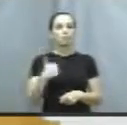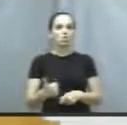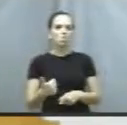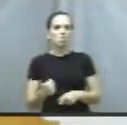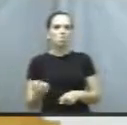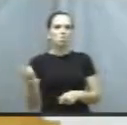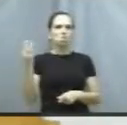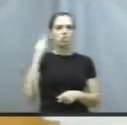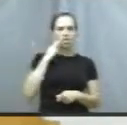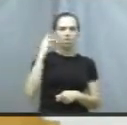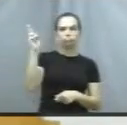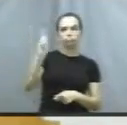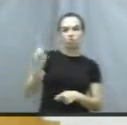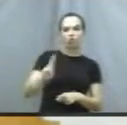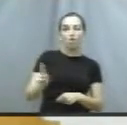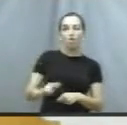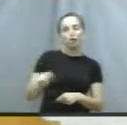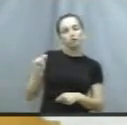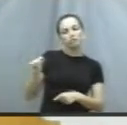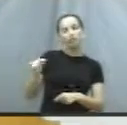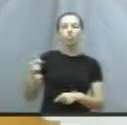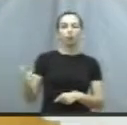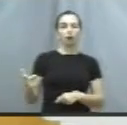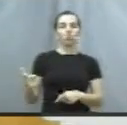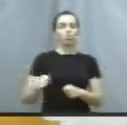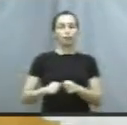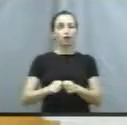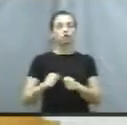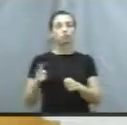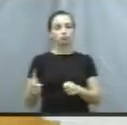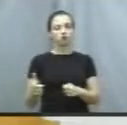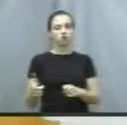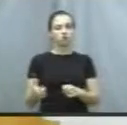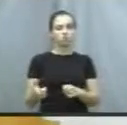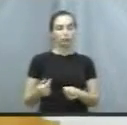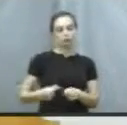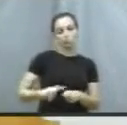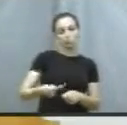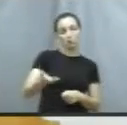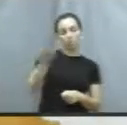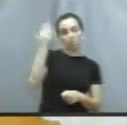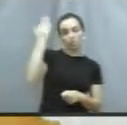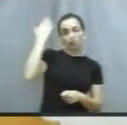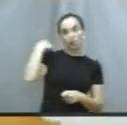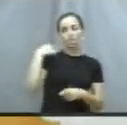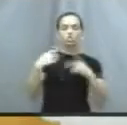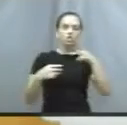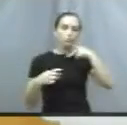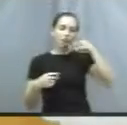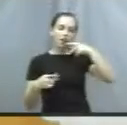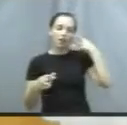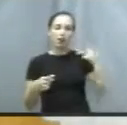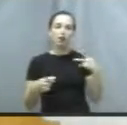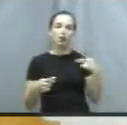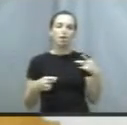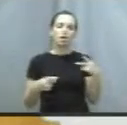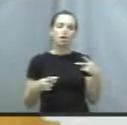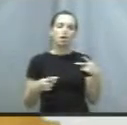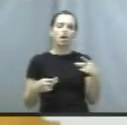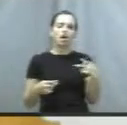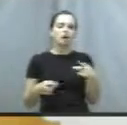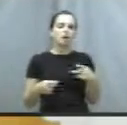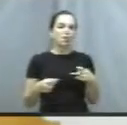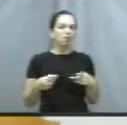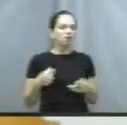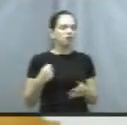investir em câmera, é para isso que ele tem que funcionar. E na semana passada, nós falamos aqui de que a gente esteve lá na central, não pude